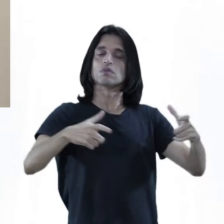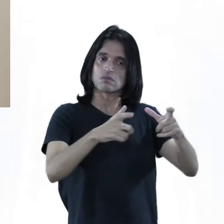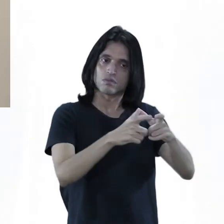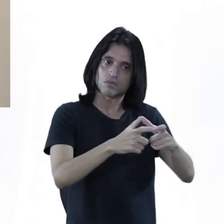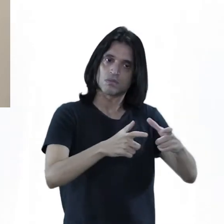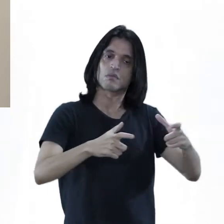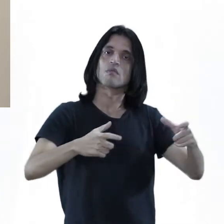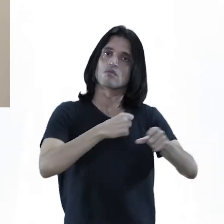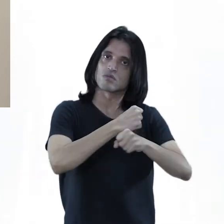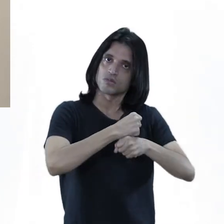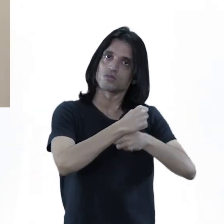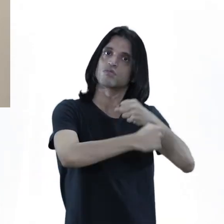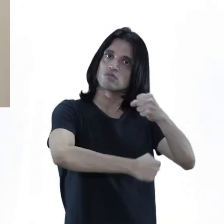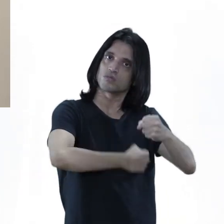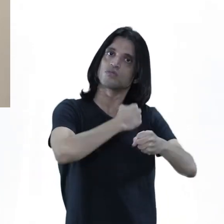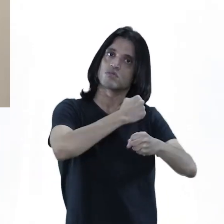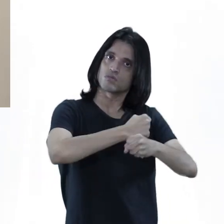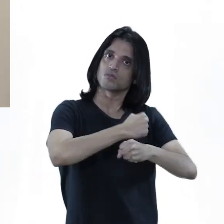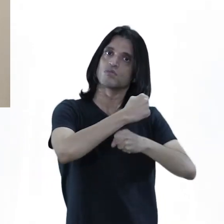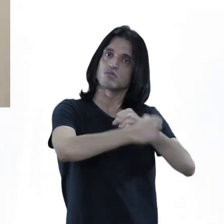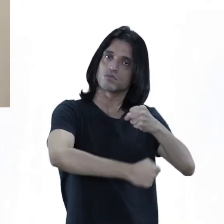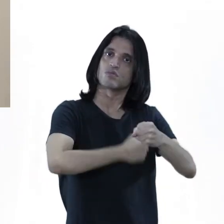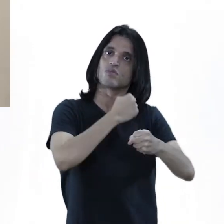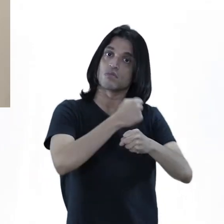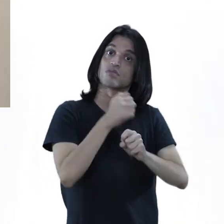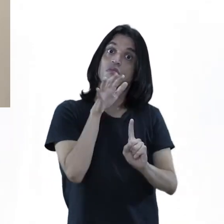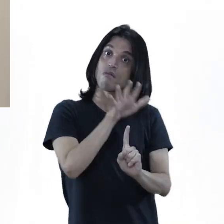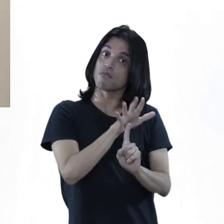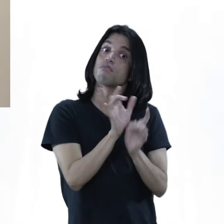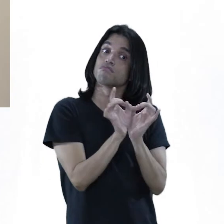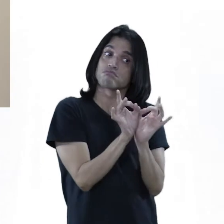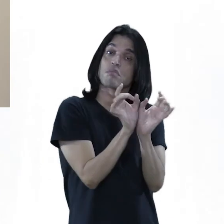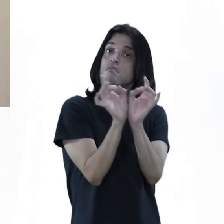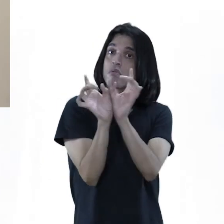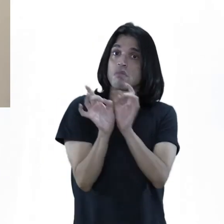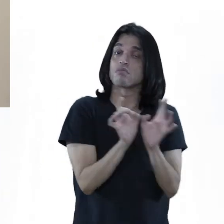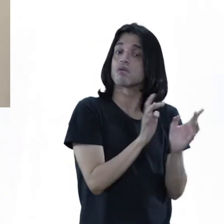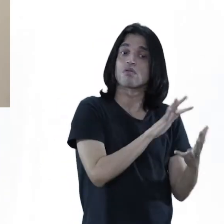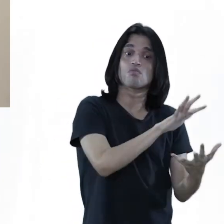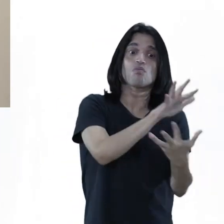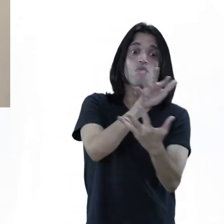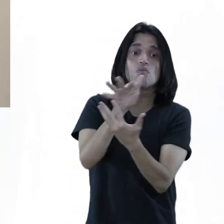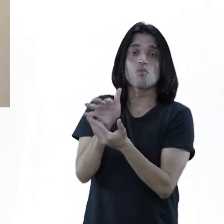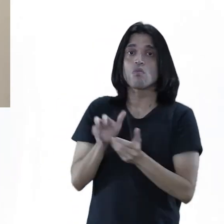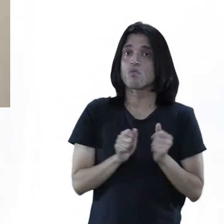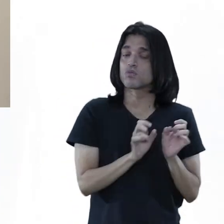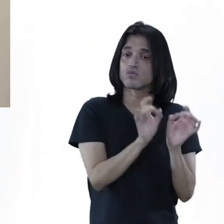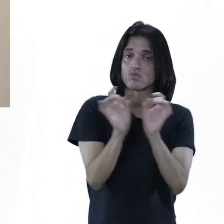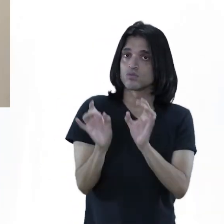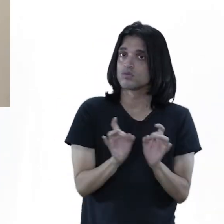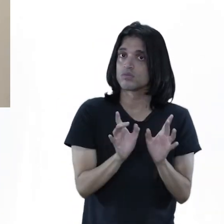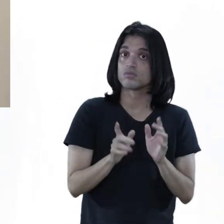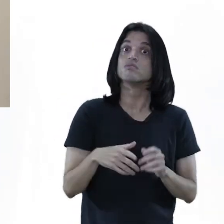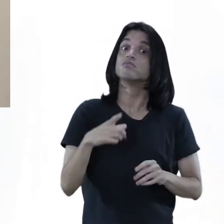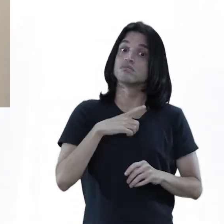que cresce a cada ano, que tem uma tendência de influenciar e vender muitos produtos no mundo todo. E aí